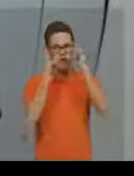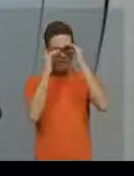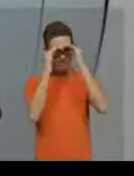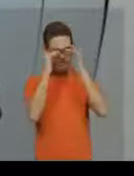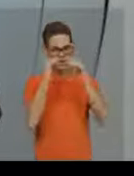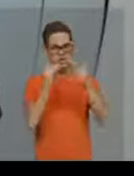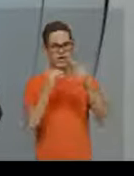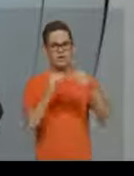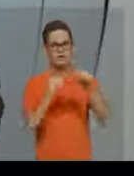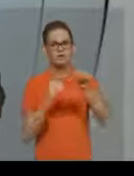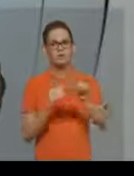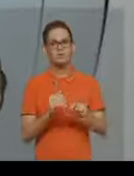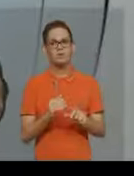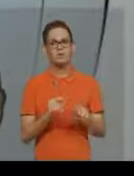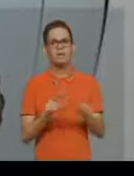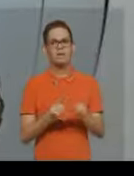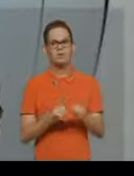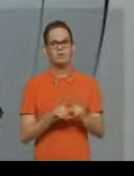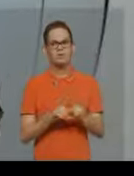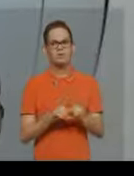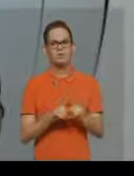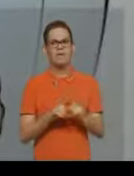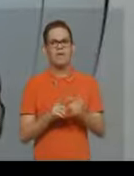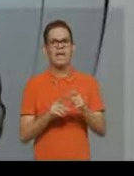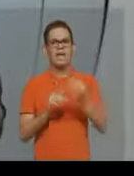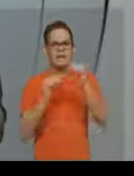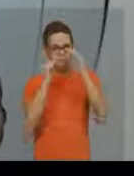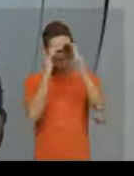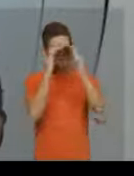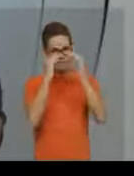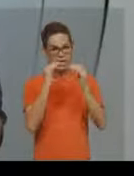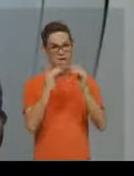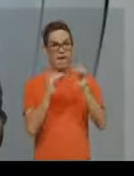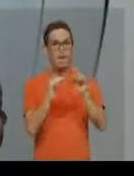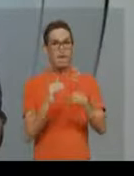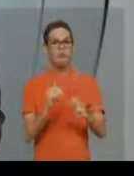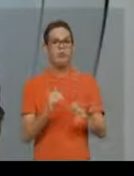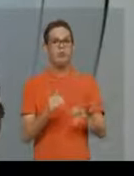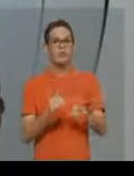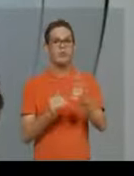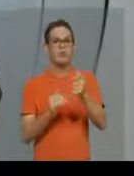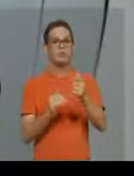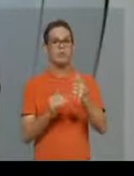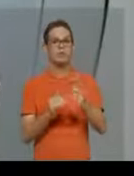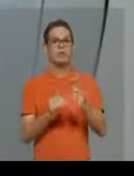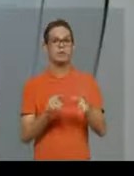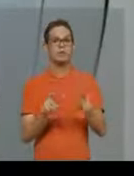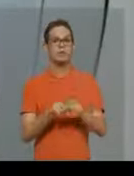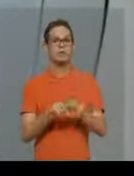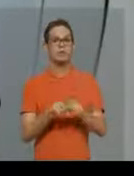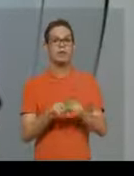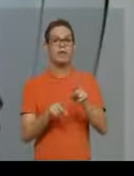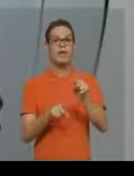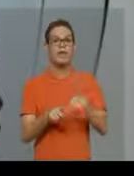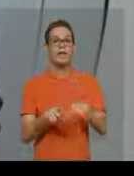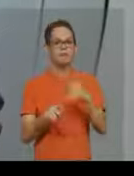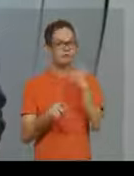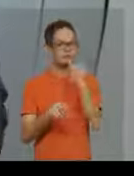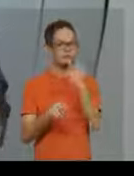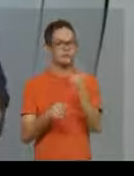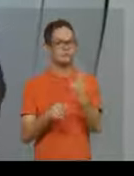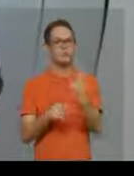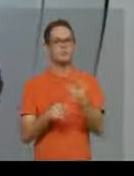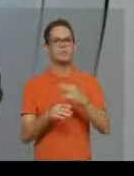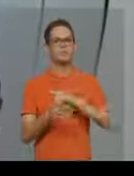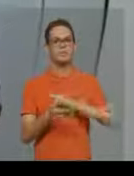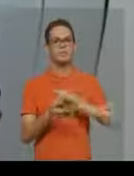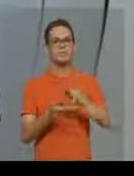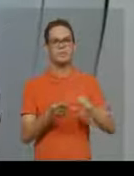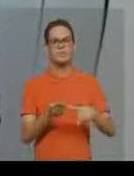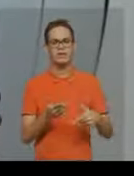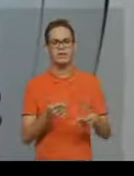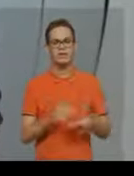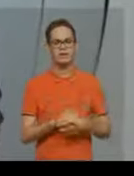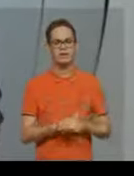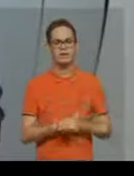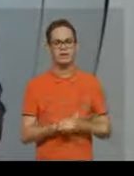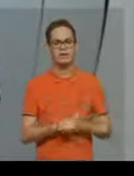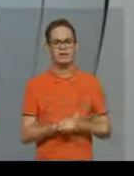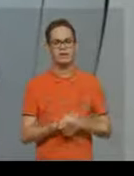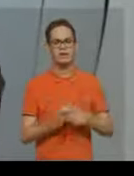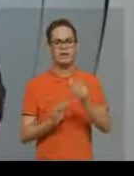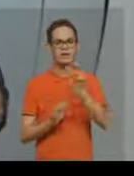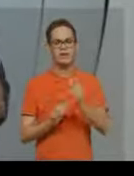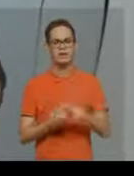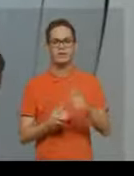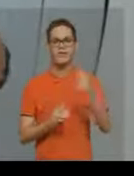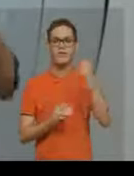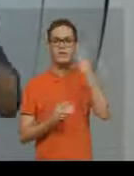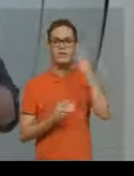respeitar o outro, não. Respeitar, é pouco respeitar a diversidade. É às vezes se encantar com a diversidade. Que pessoas pensam diferente,